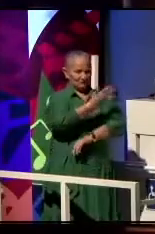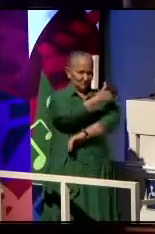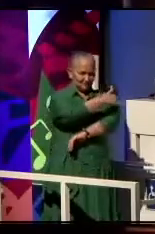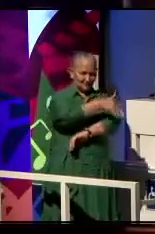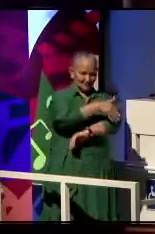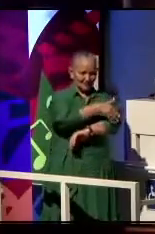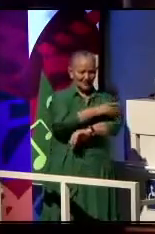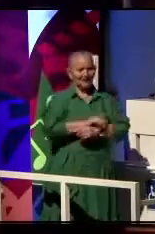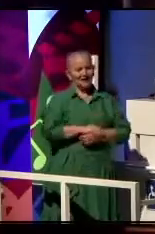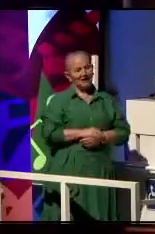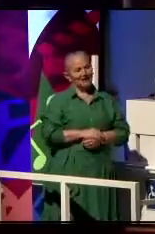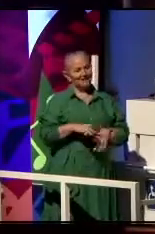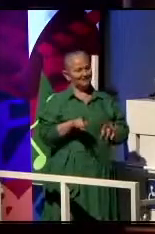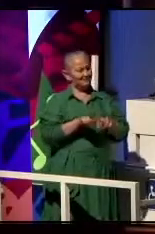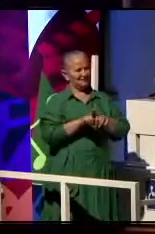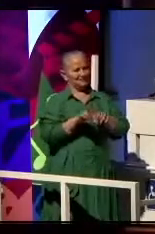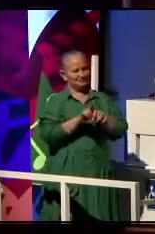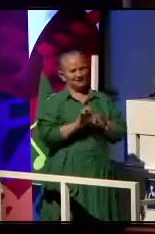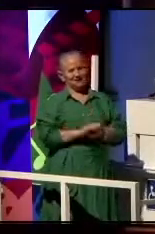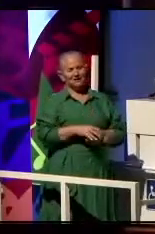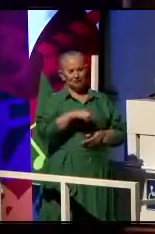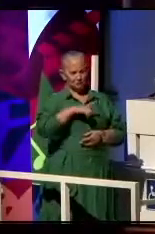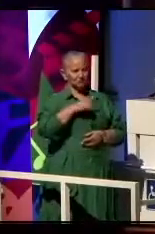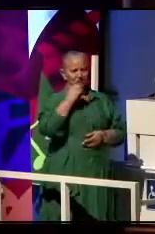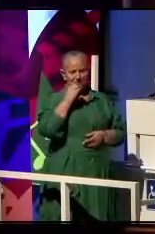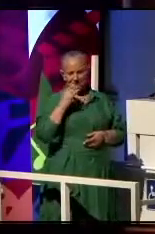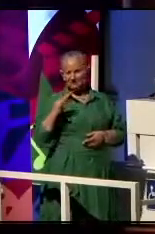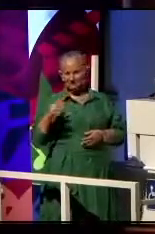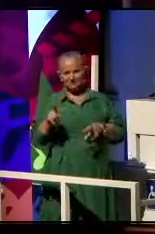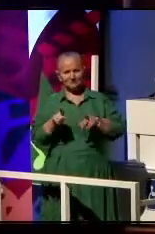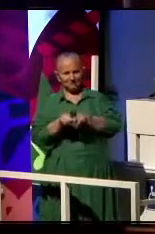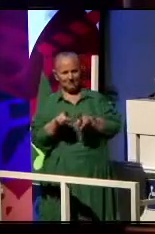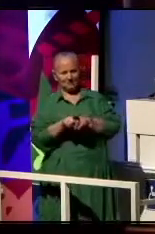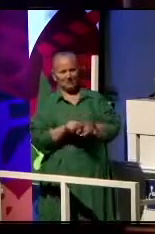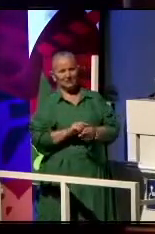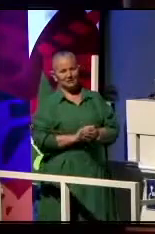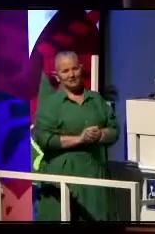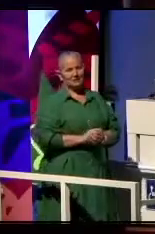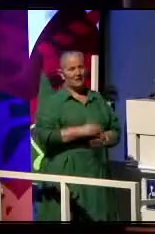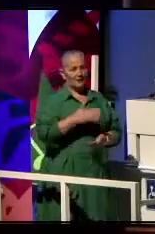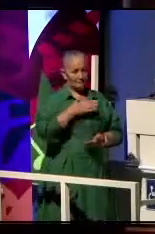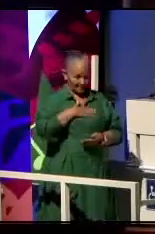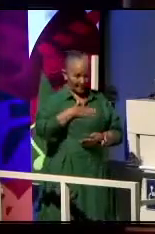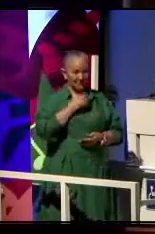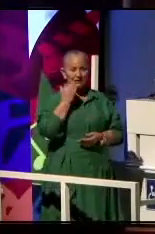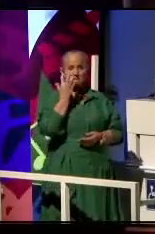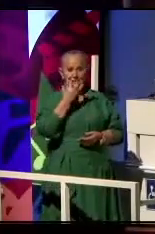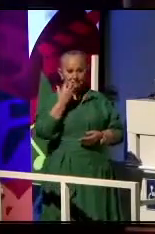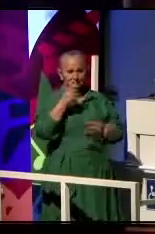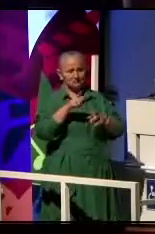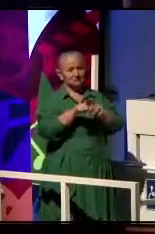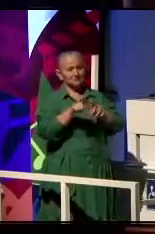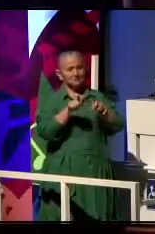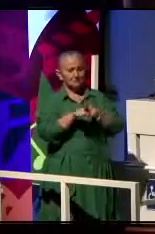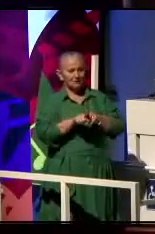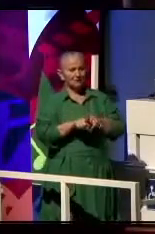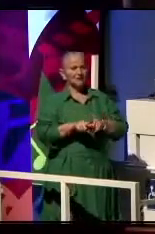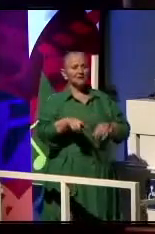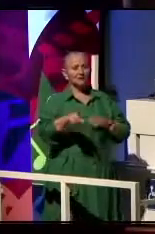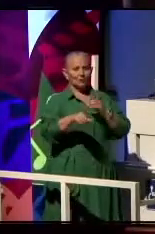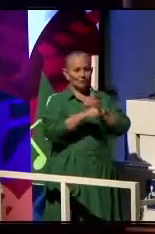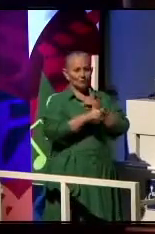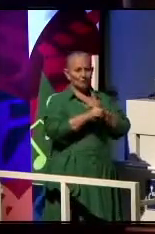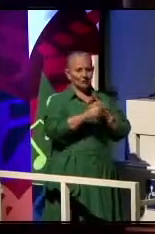tive influência também. A minha música passa pelo Clube da Esquina, né? Passa também. E apesar das minhas